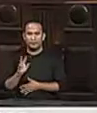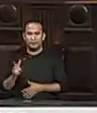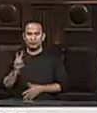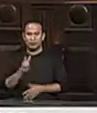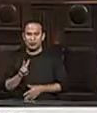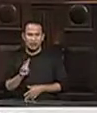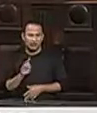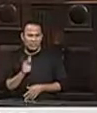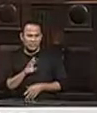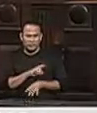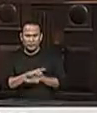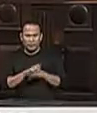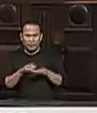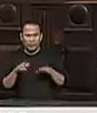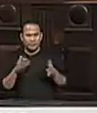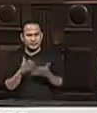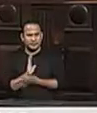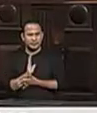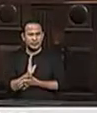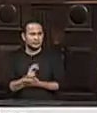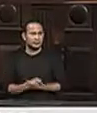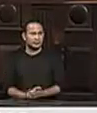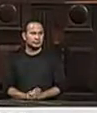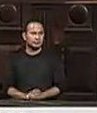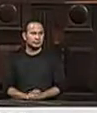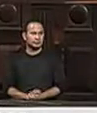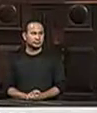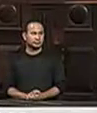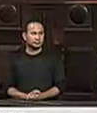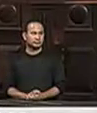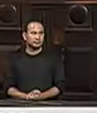vários, porque naquela época se fazia isso.